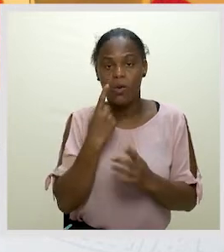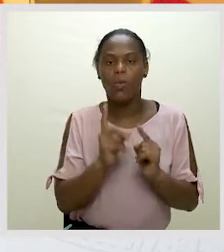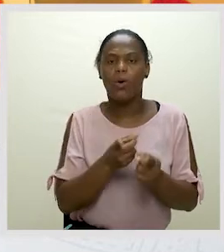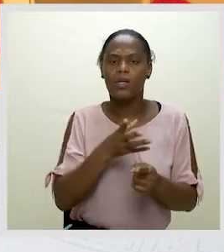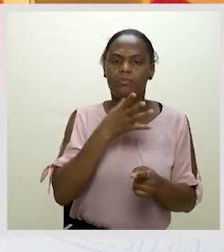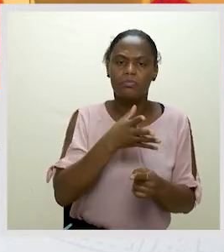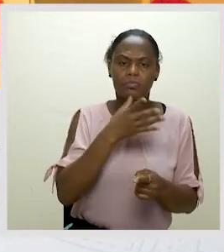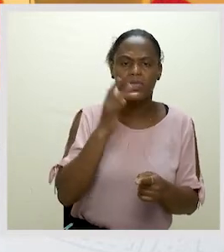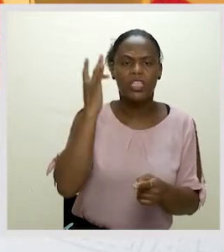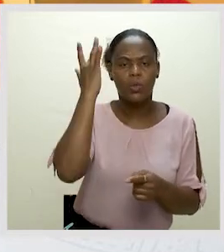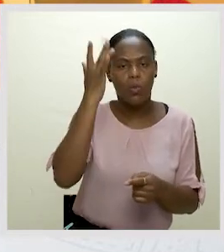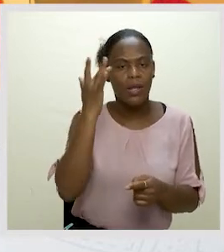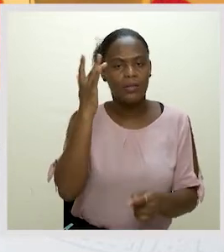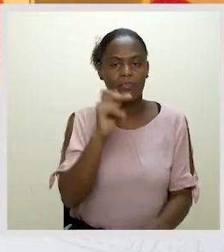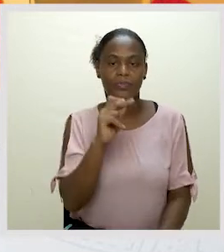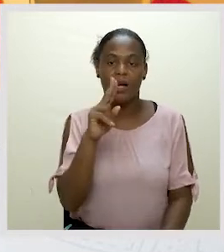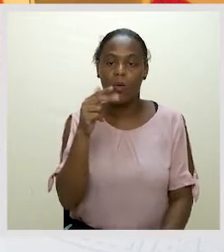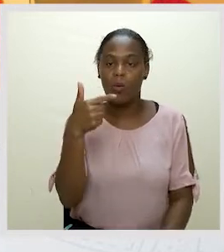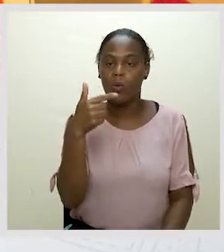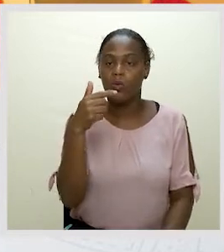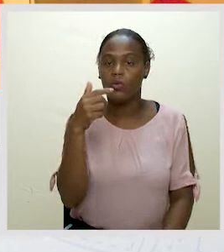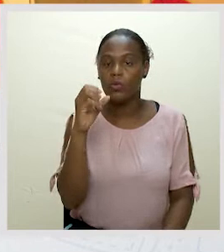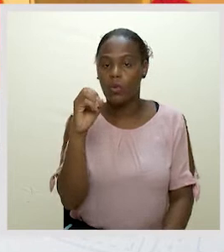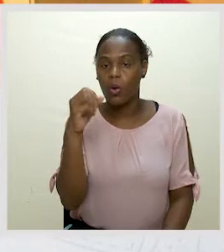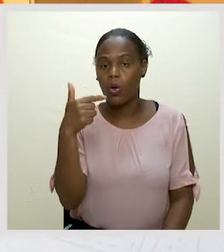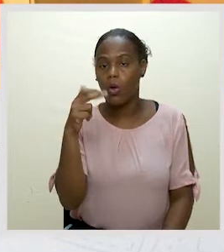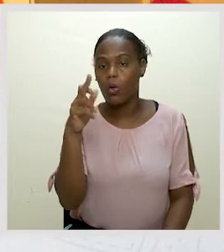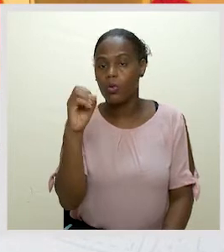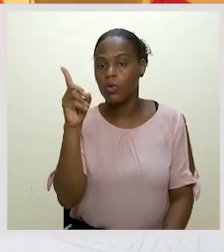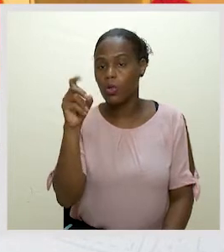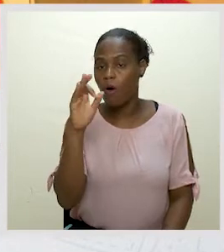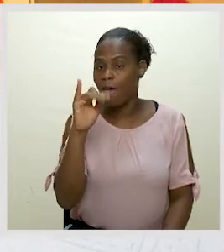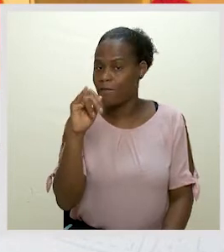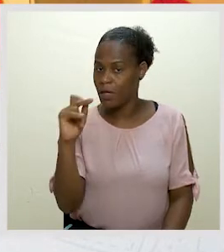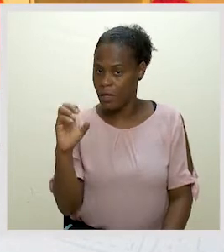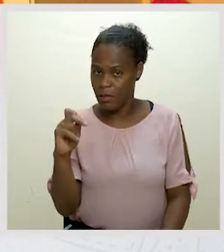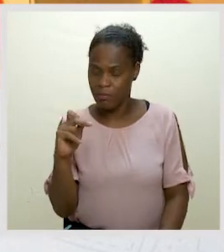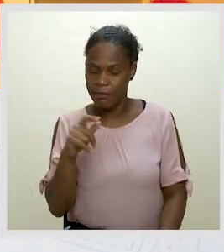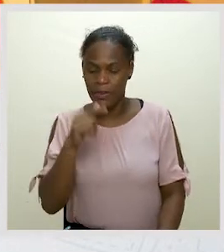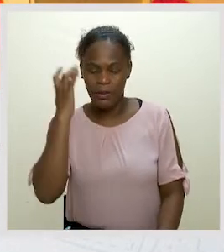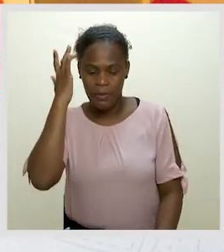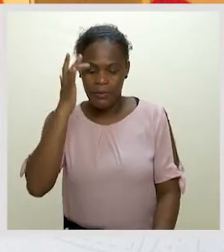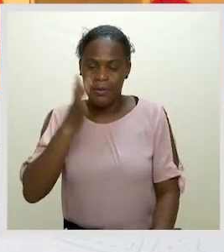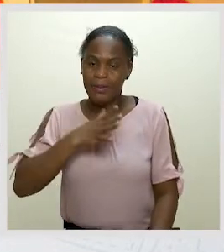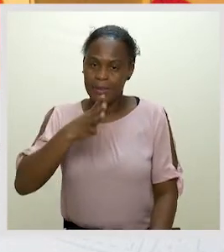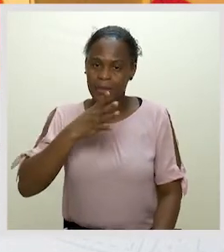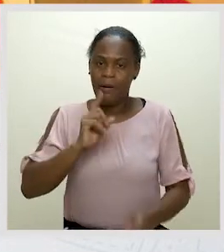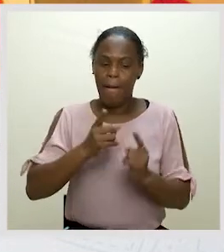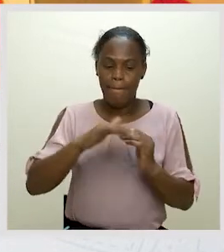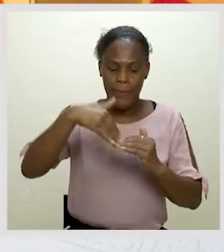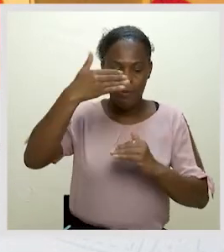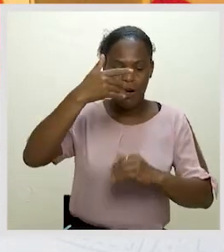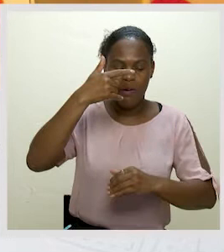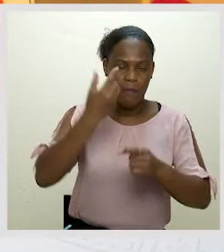conhecer o que nos diz a teoria autotrófica. Esta teoria defende que os